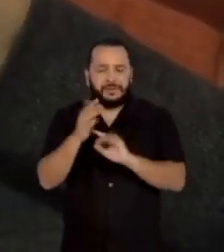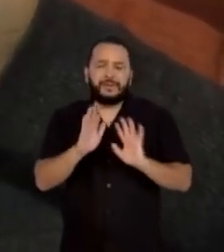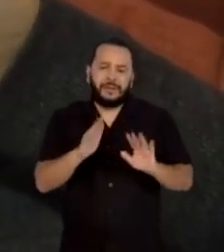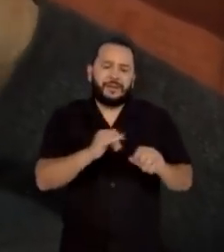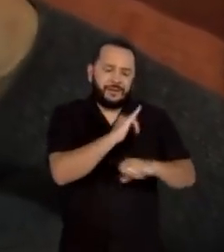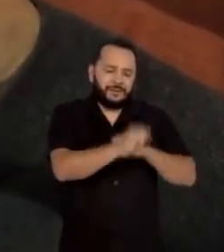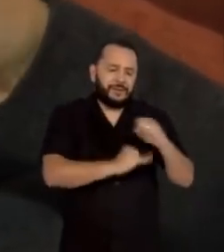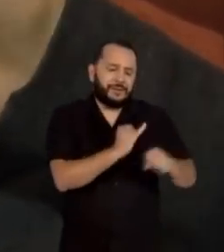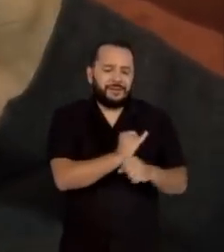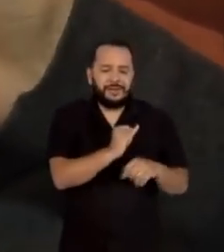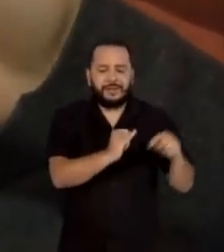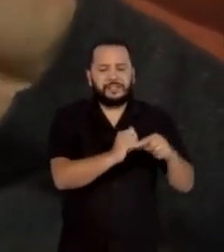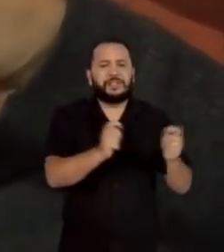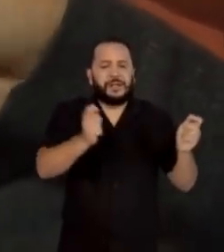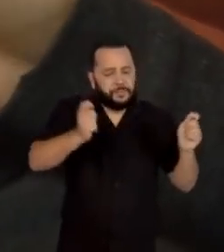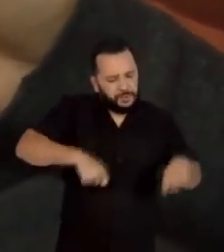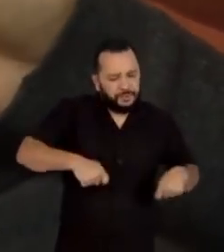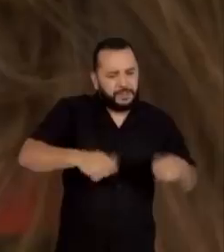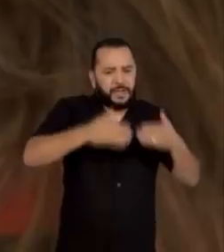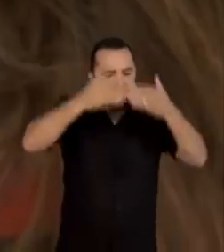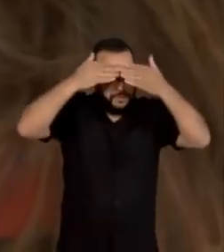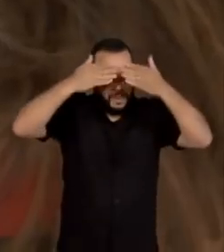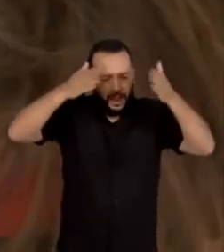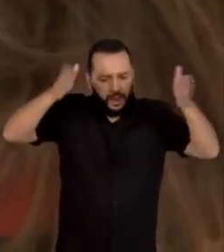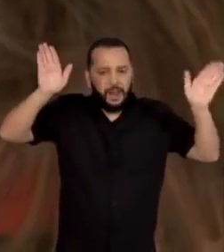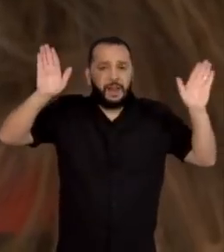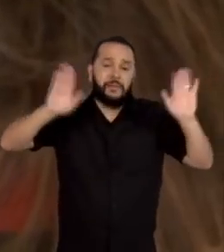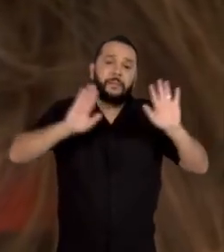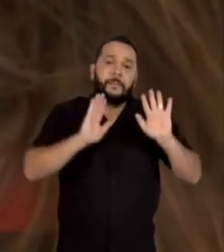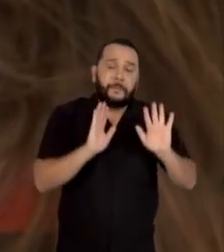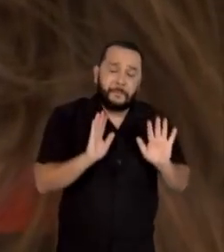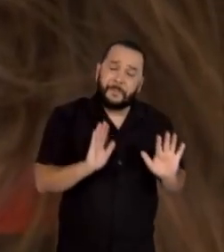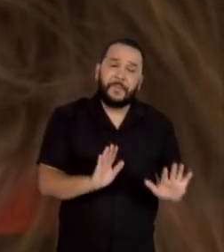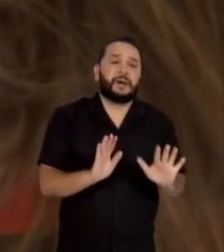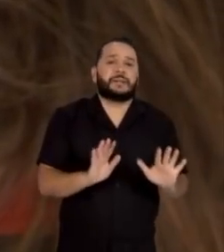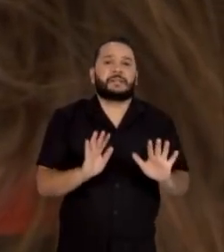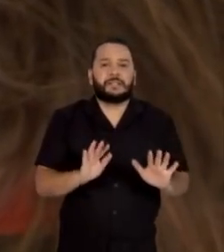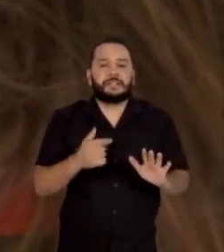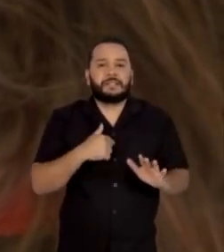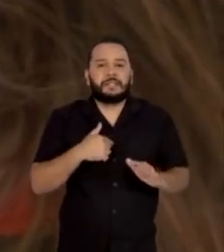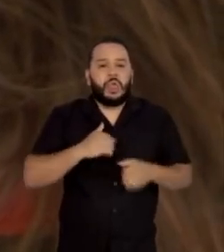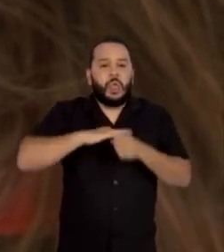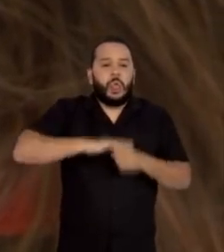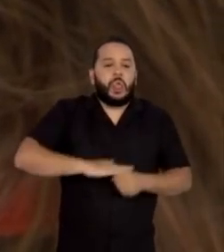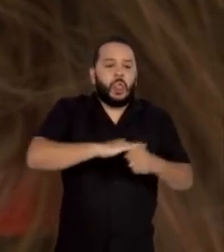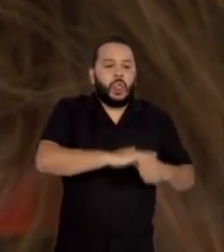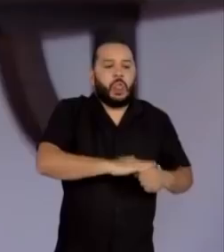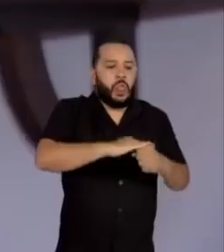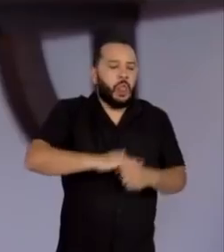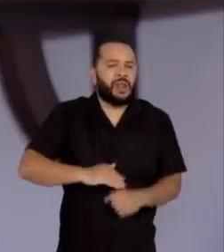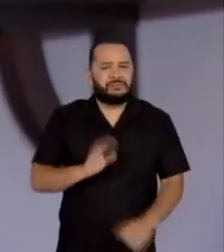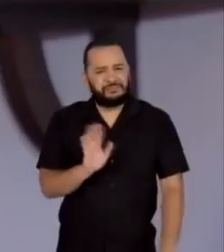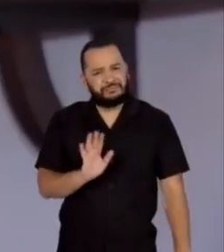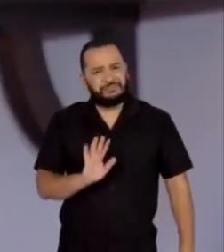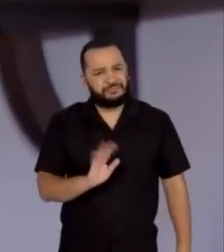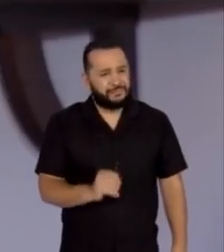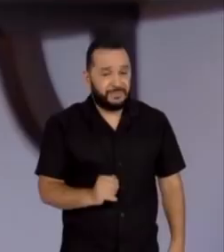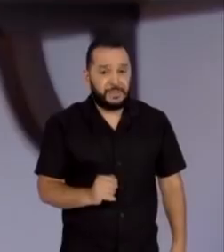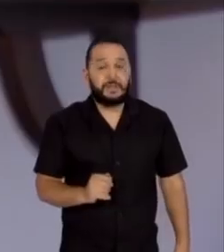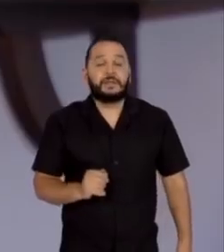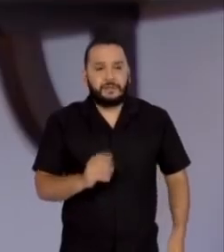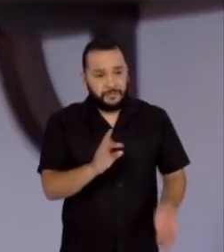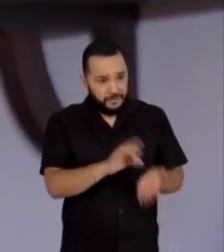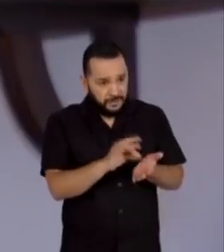internet amplia os horizontes, mas não necessariamente sufoca o que está mais perto. O que a gente acaba vendo,